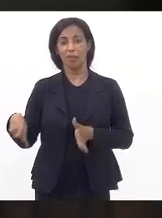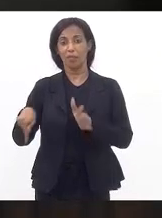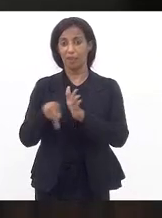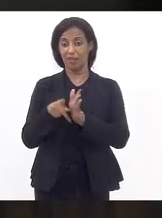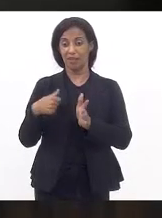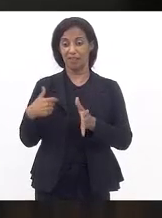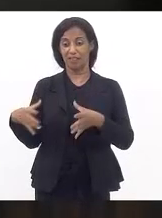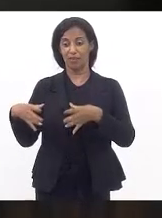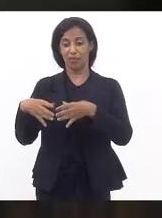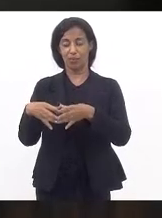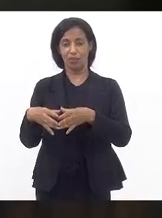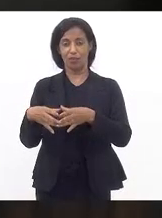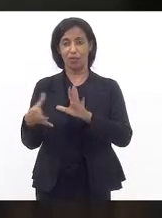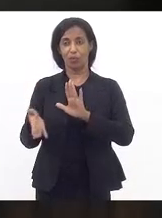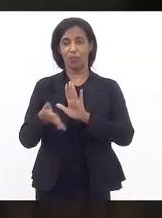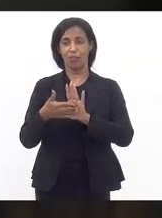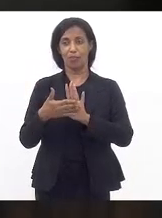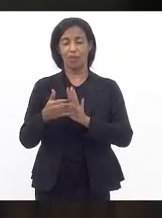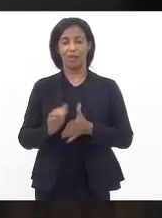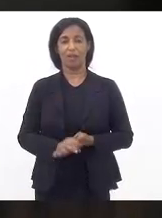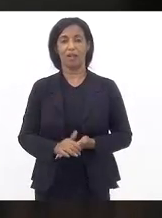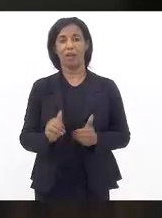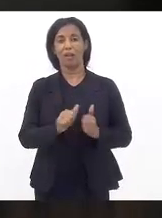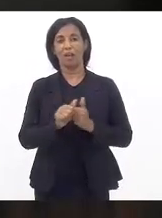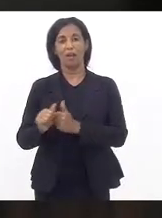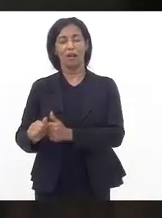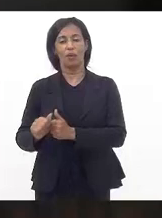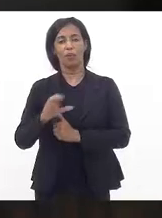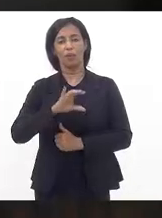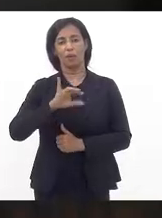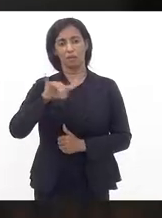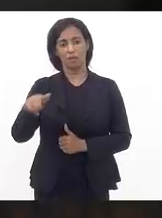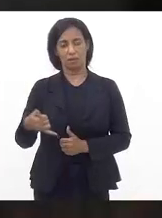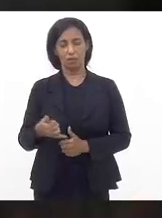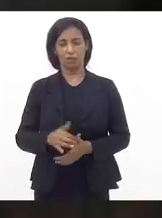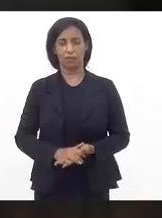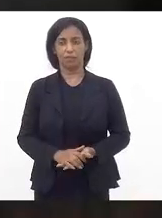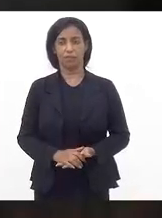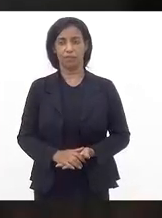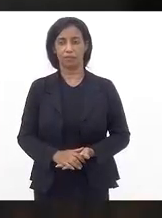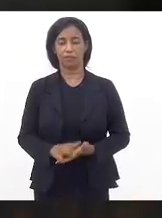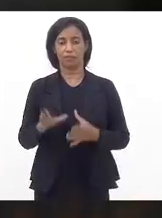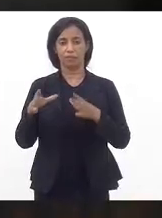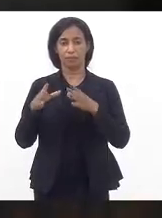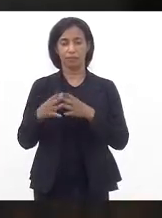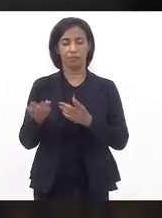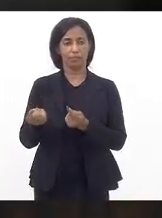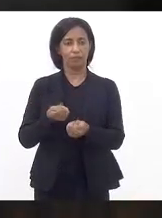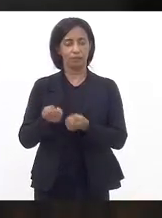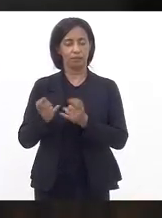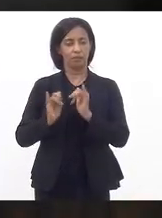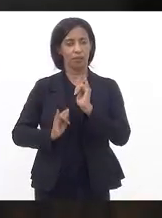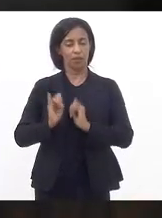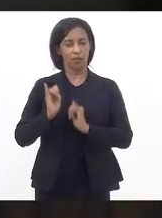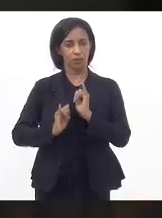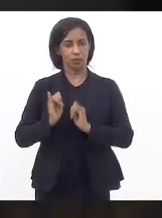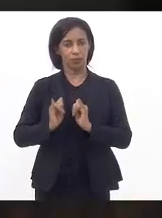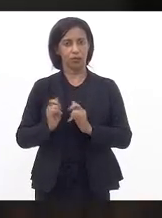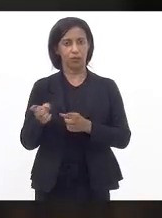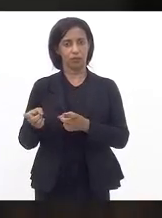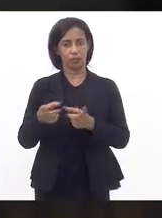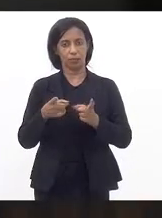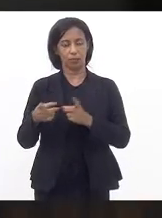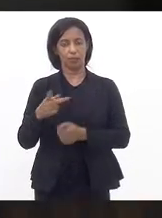parte dessa comissão do parecer acompanhando o parecer da ccj pela comissão de Economia Indústria e Comércio